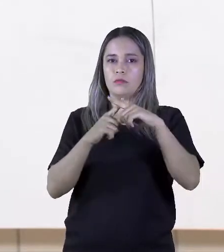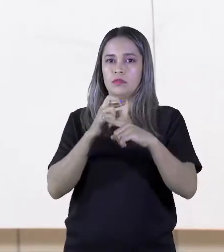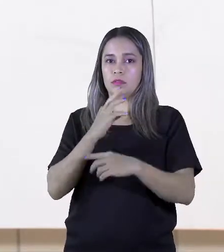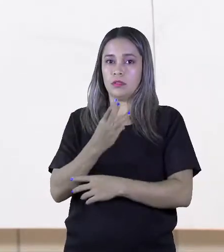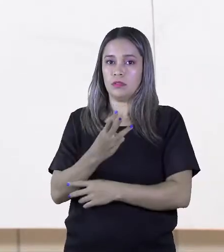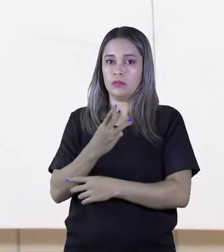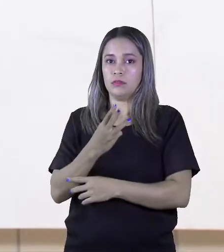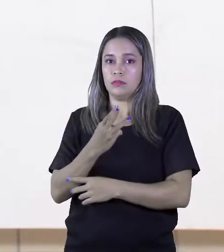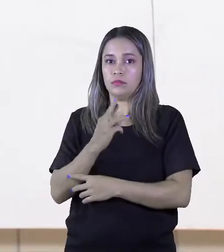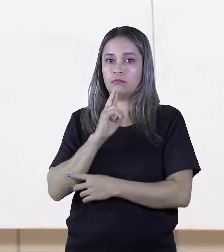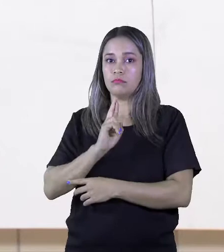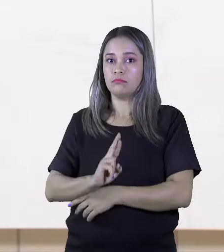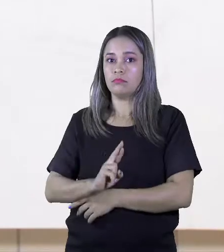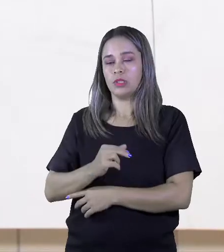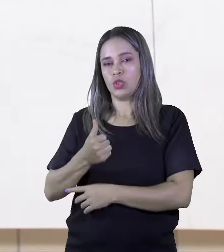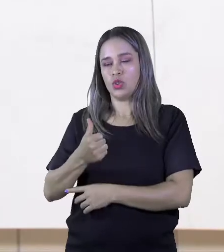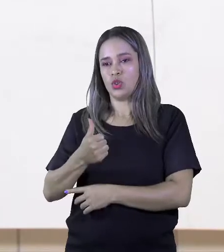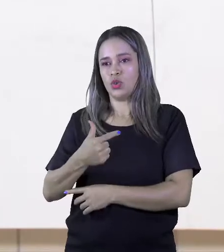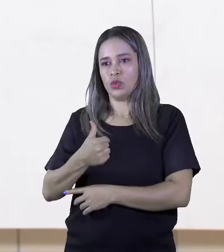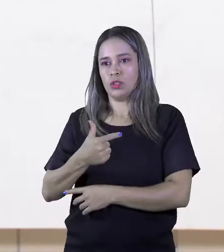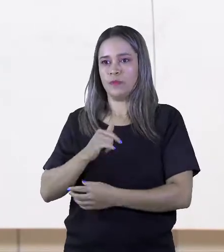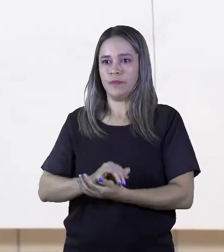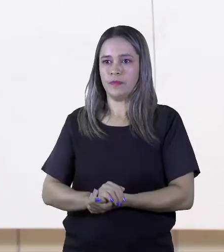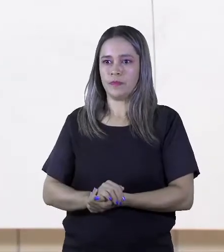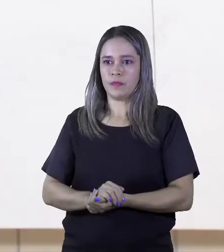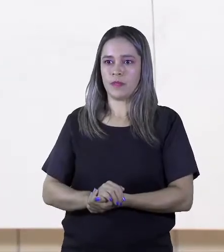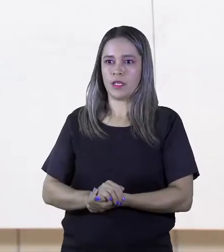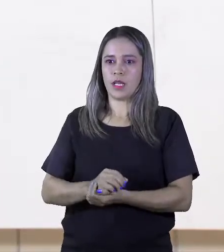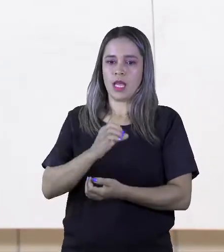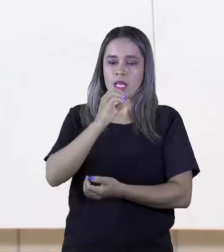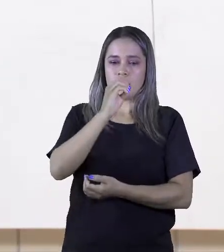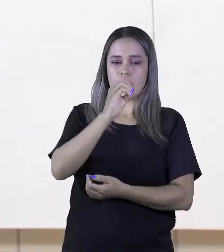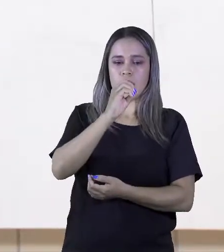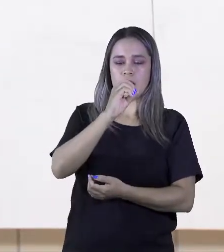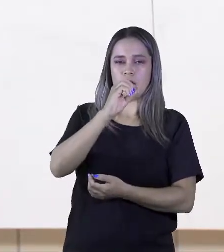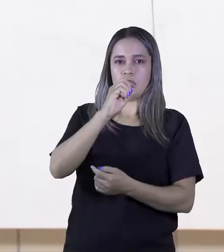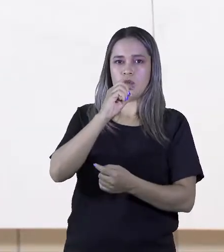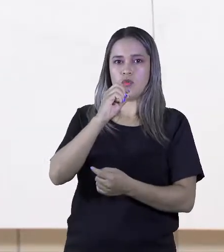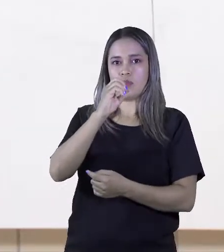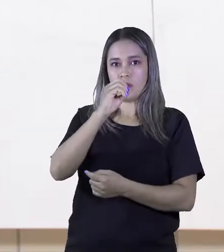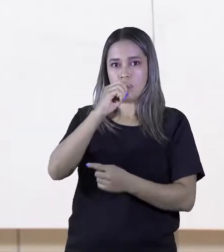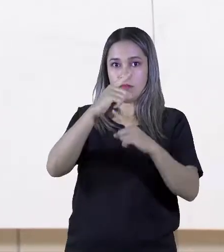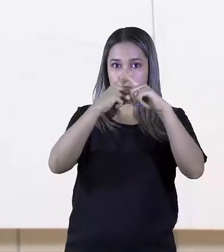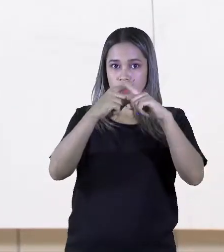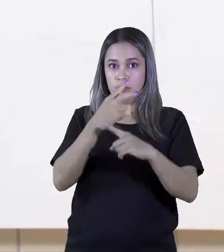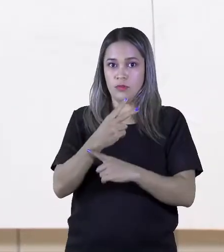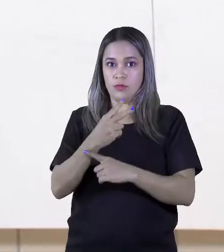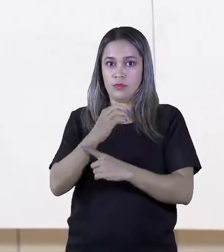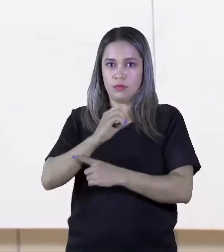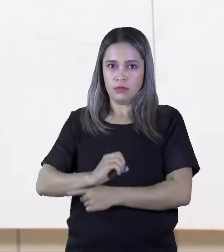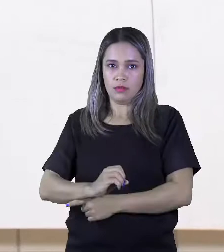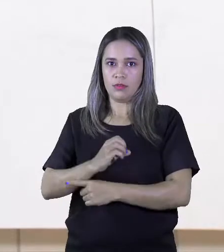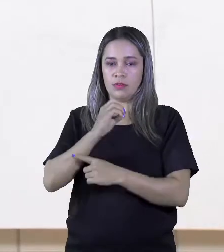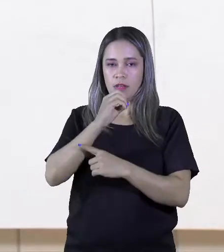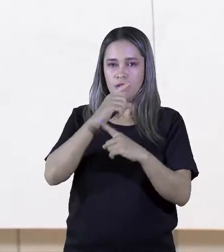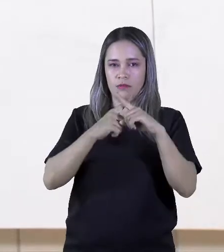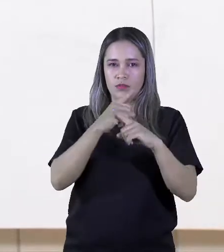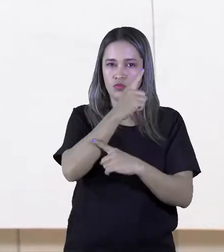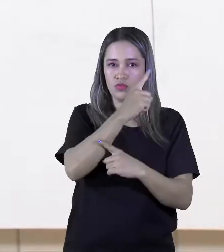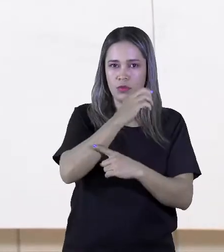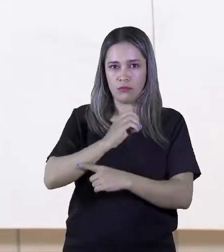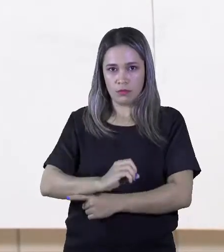3, 12. 0 vezes 2, 0. 0 vezes 1,